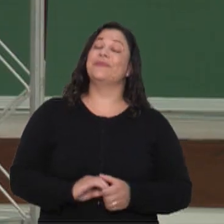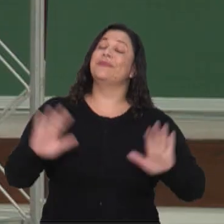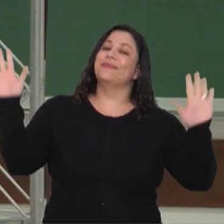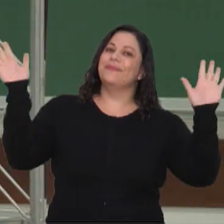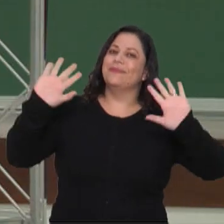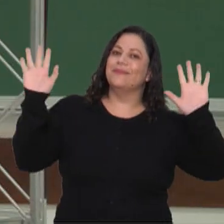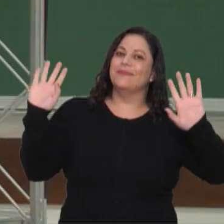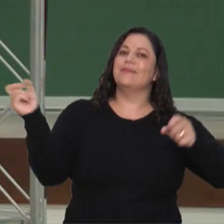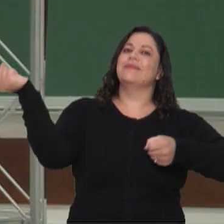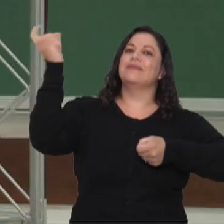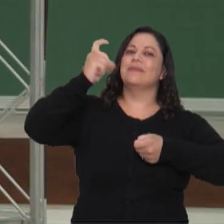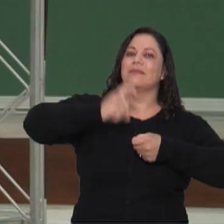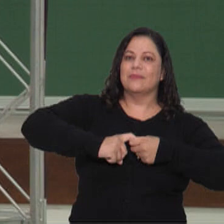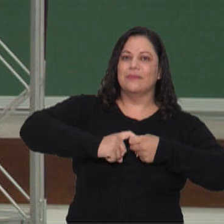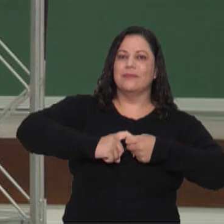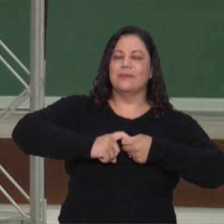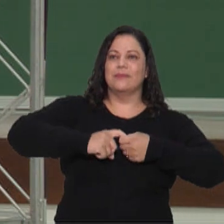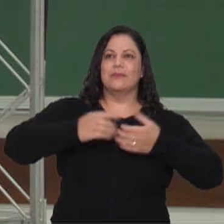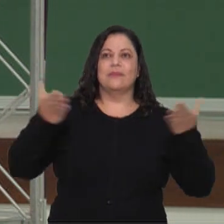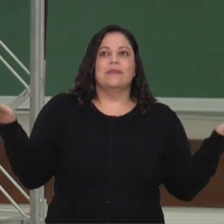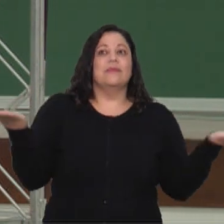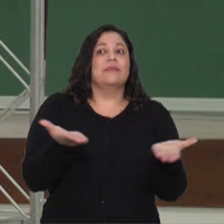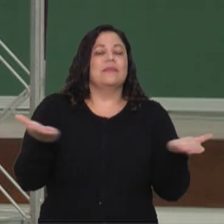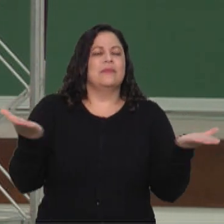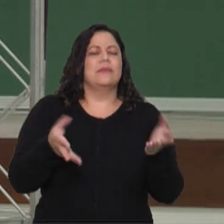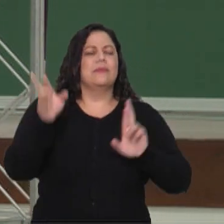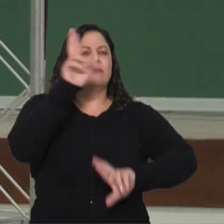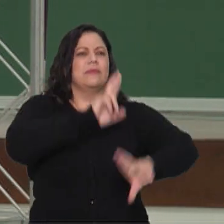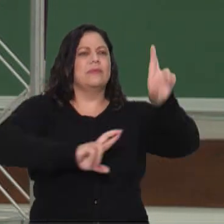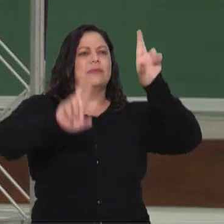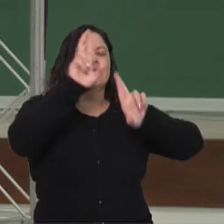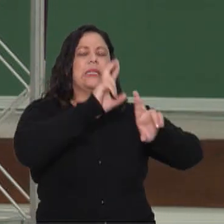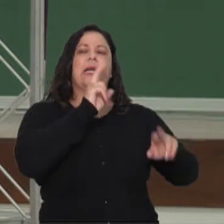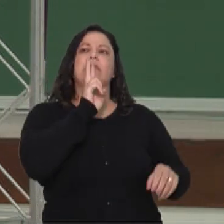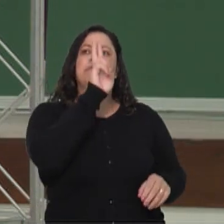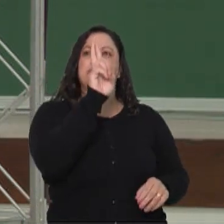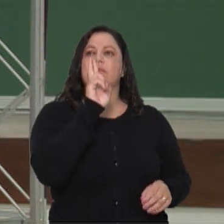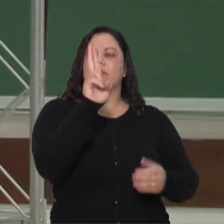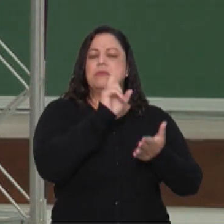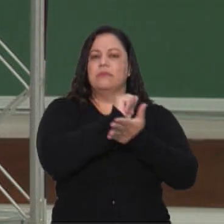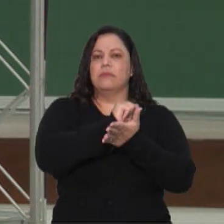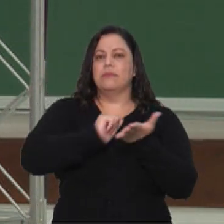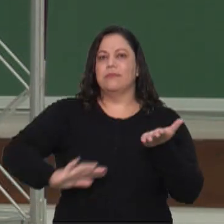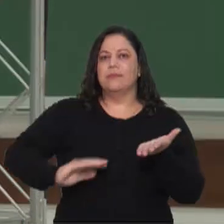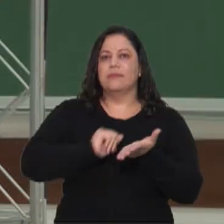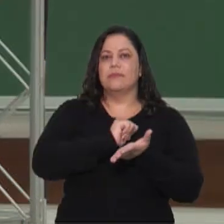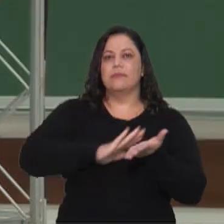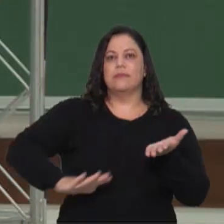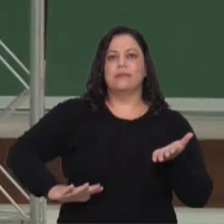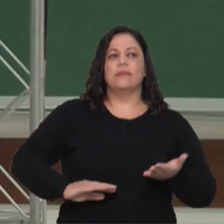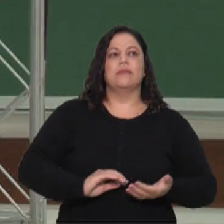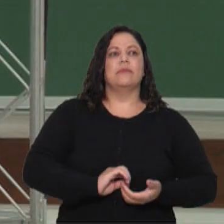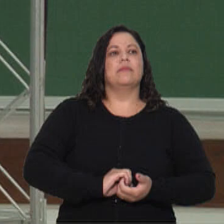Olá, voltamos. Vamos agora analisar as respostas da atividade.